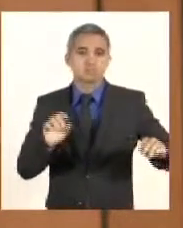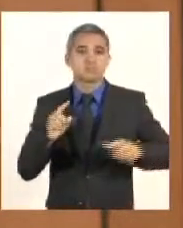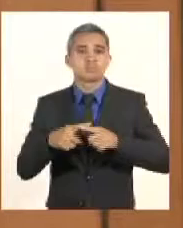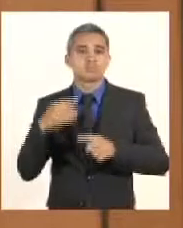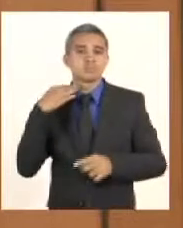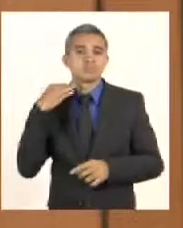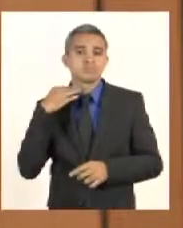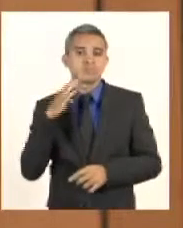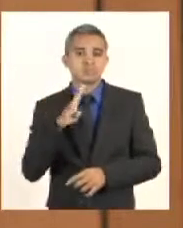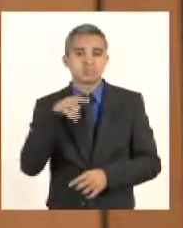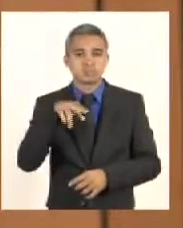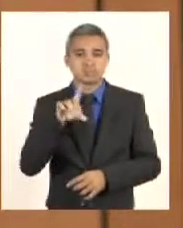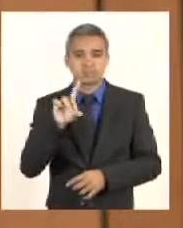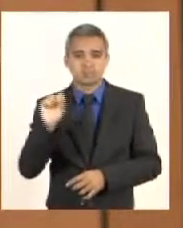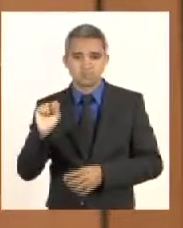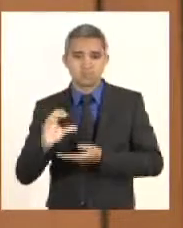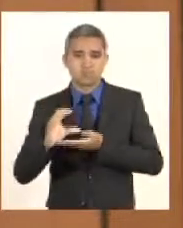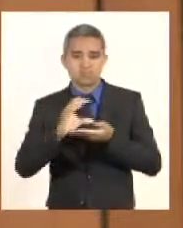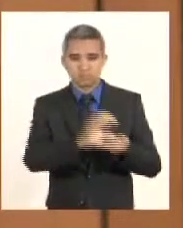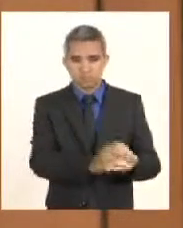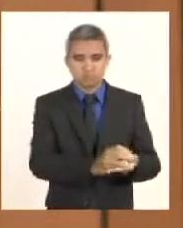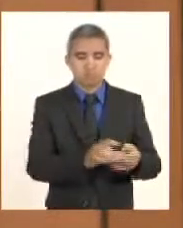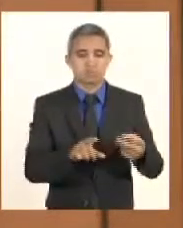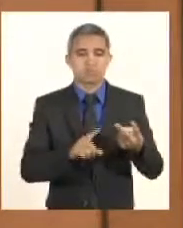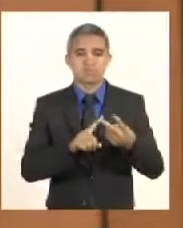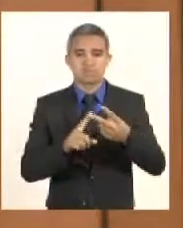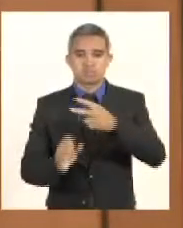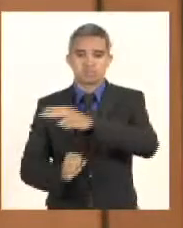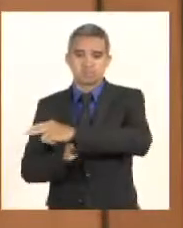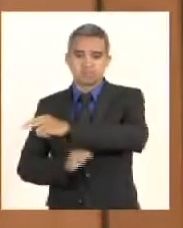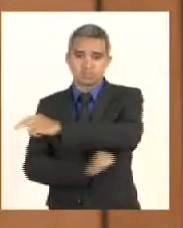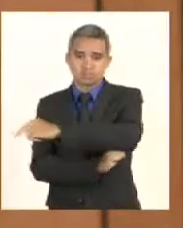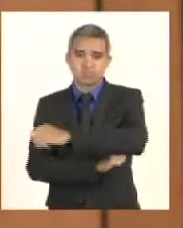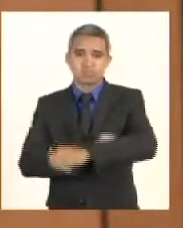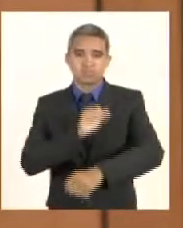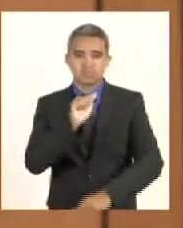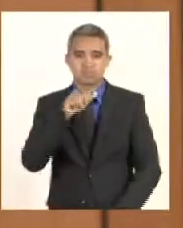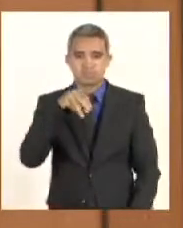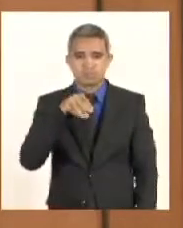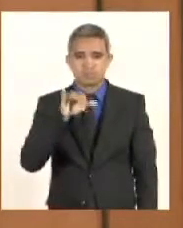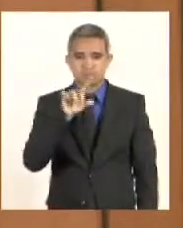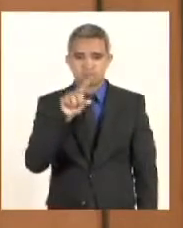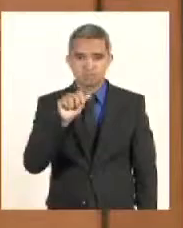a Ponte da Amizade e uma junta comercial ao município de Timon. Então, para mim,